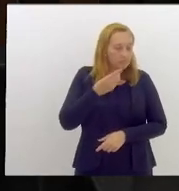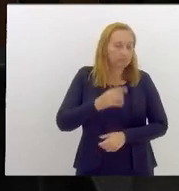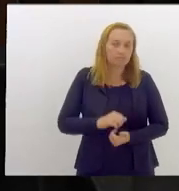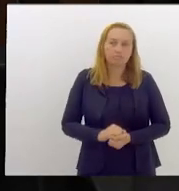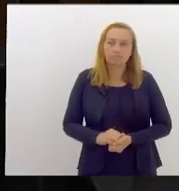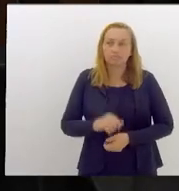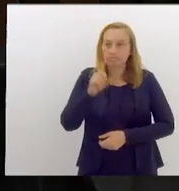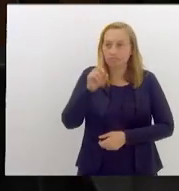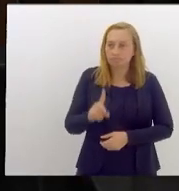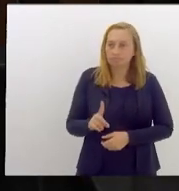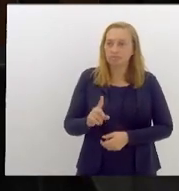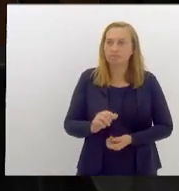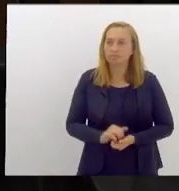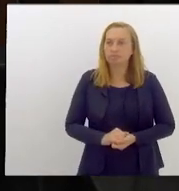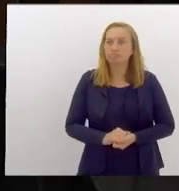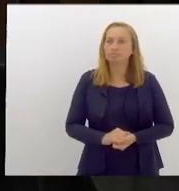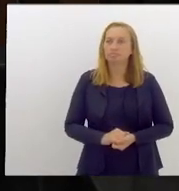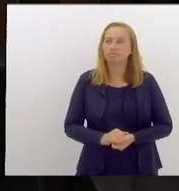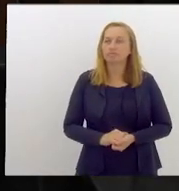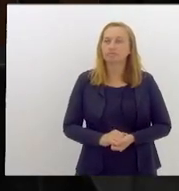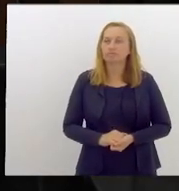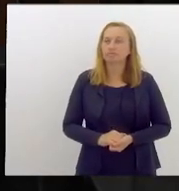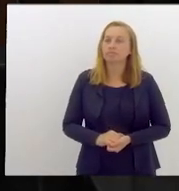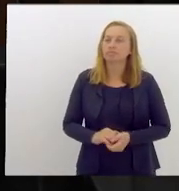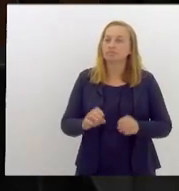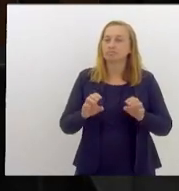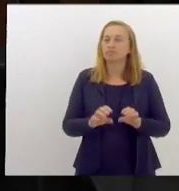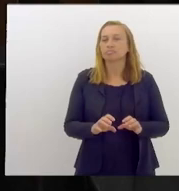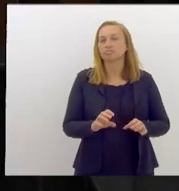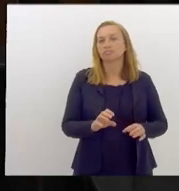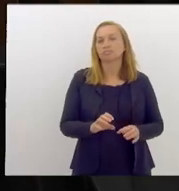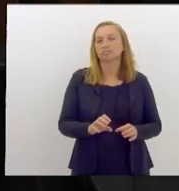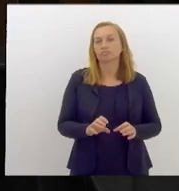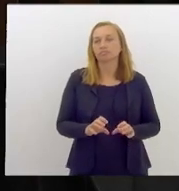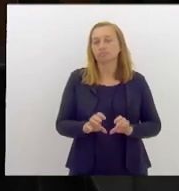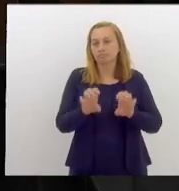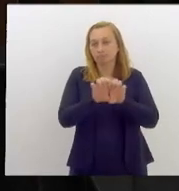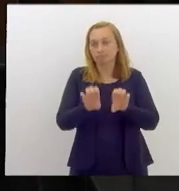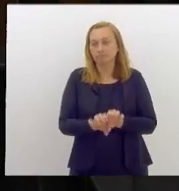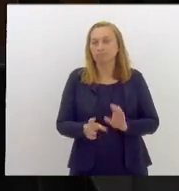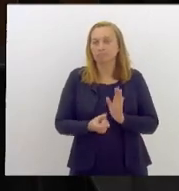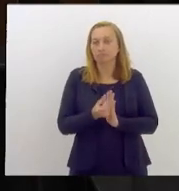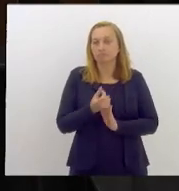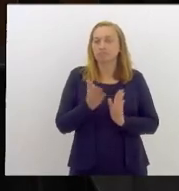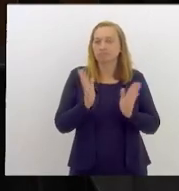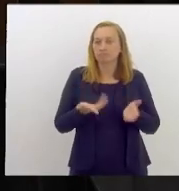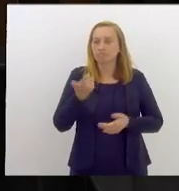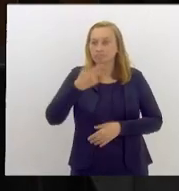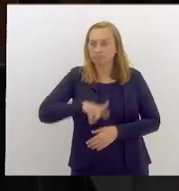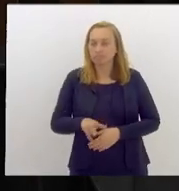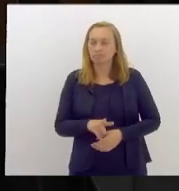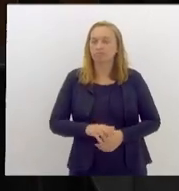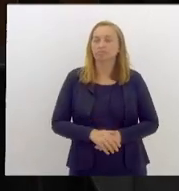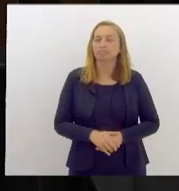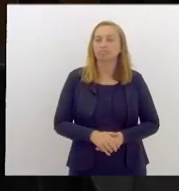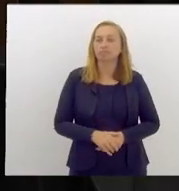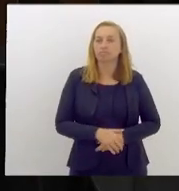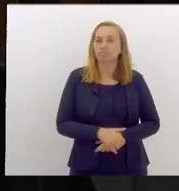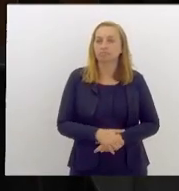da definição dos eixos estruturantes do orçamento hoje mais uma vez